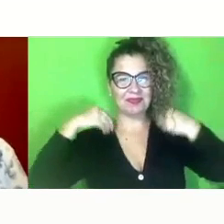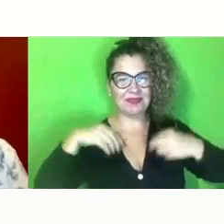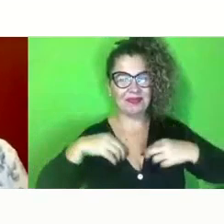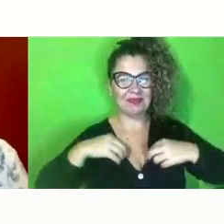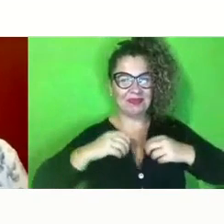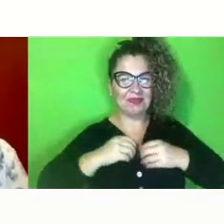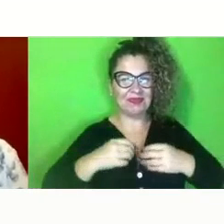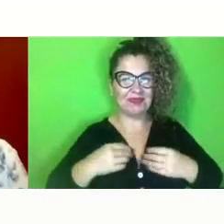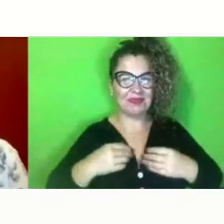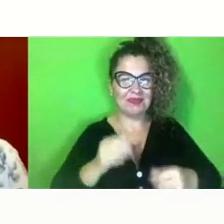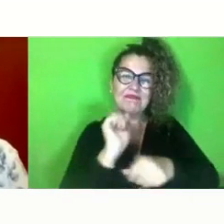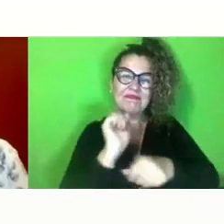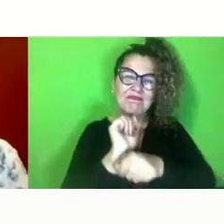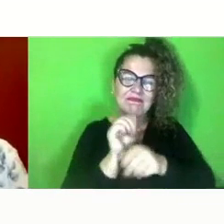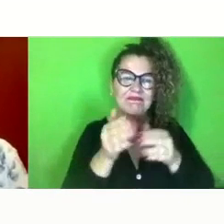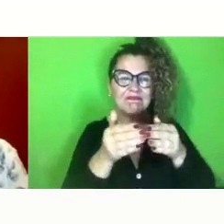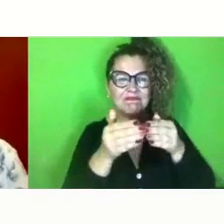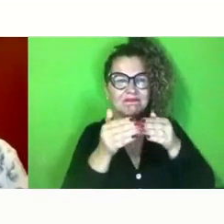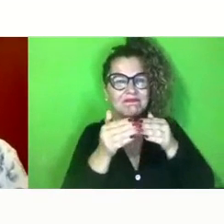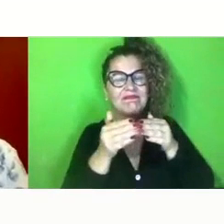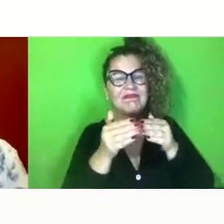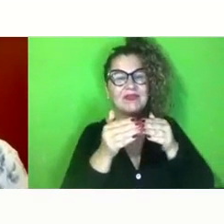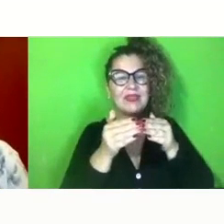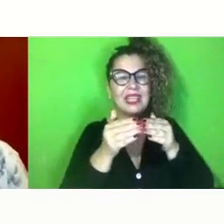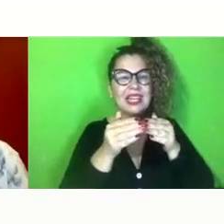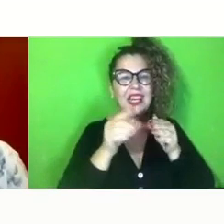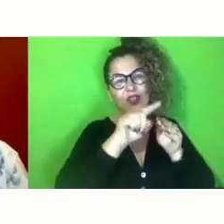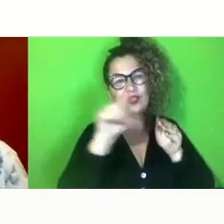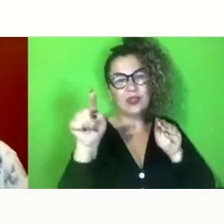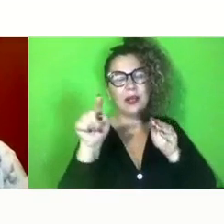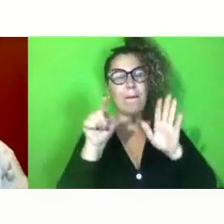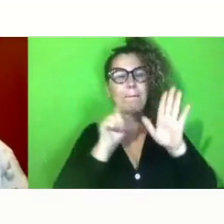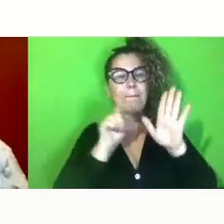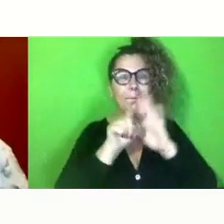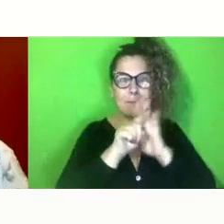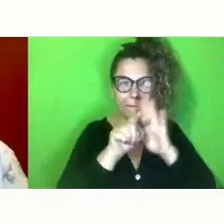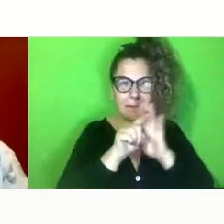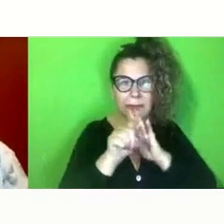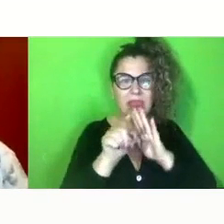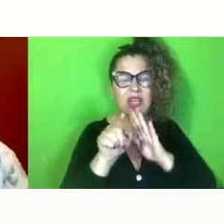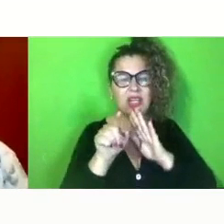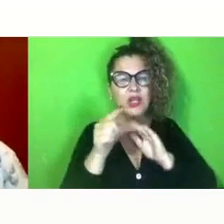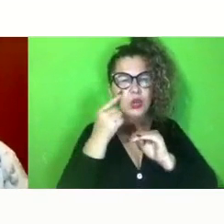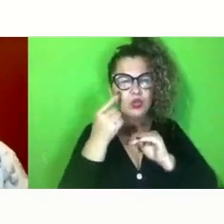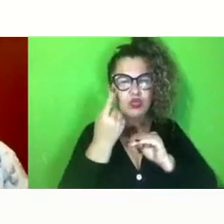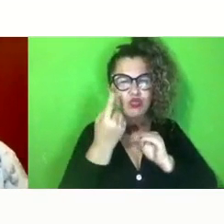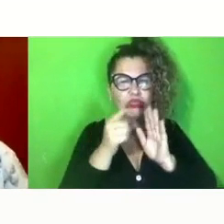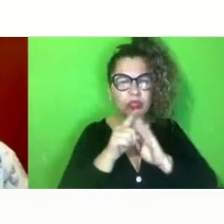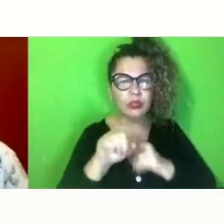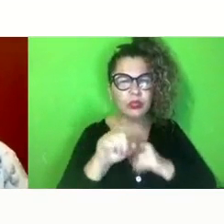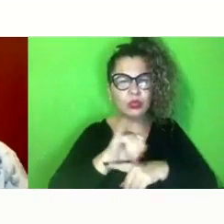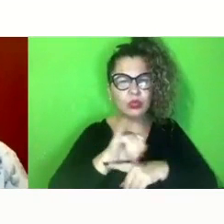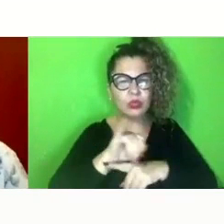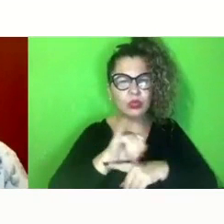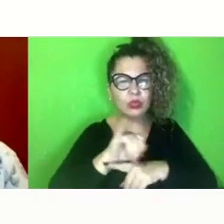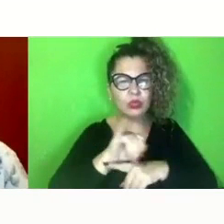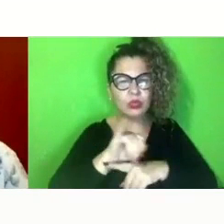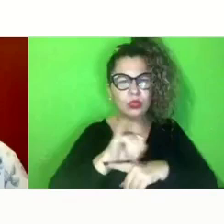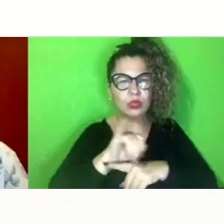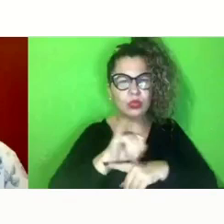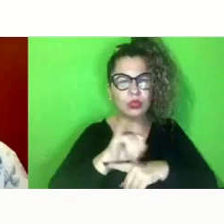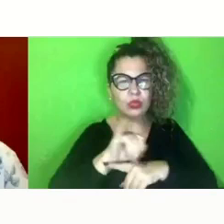E eu peço que aqueles que mandaram as perguntas, né? Eu vi uma pergunta da Júlia. Da Júlia, se puder